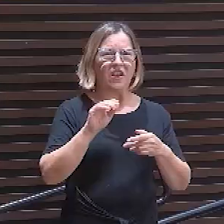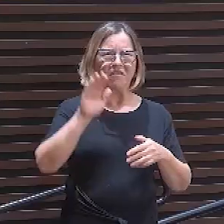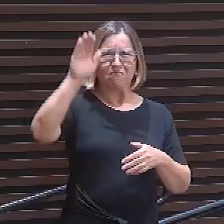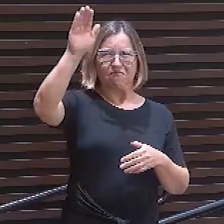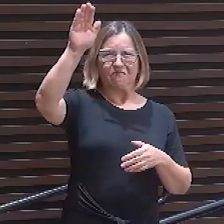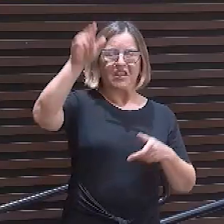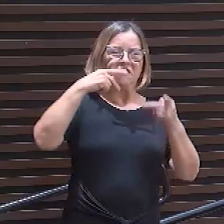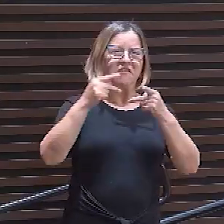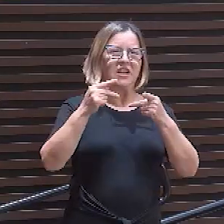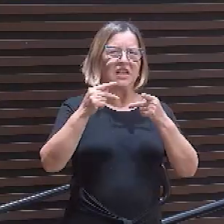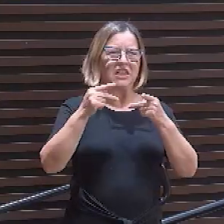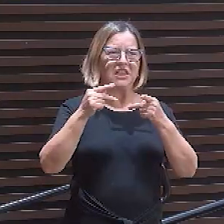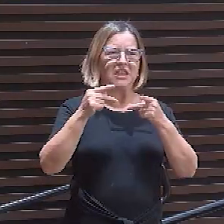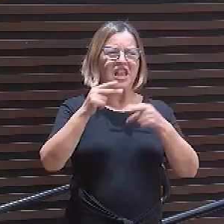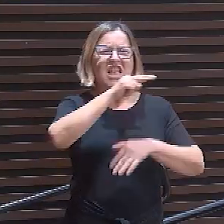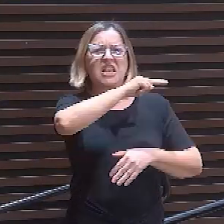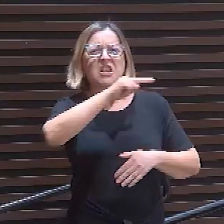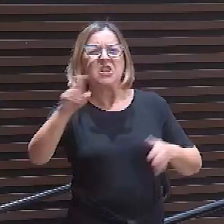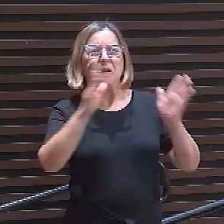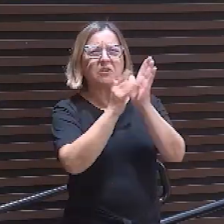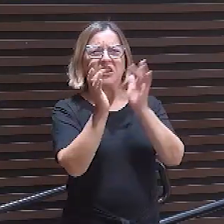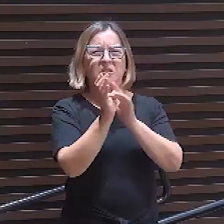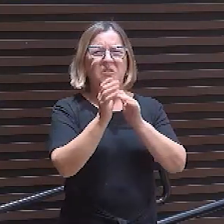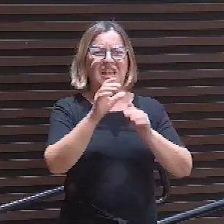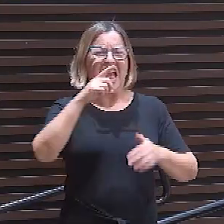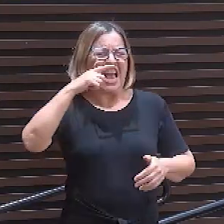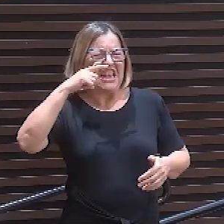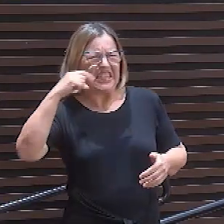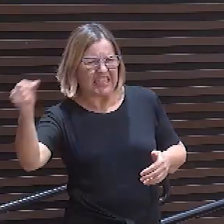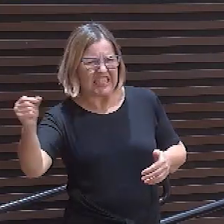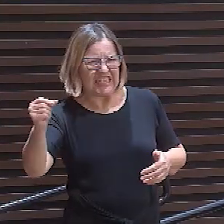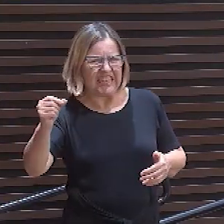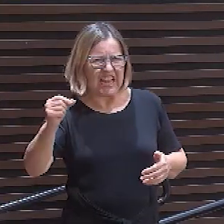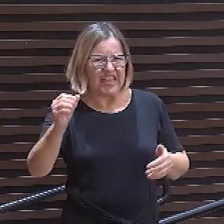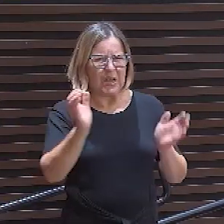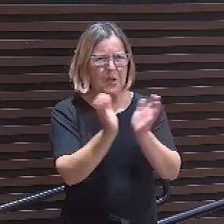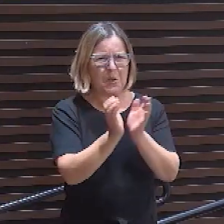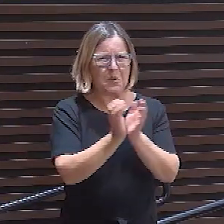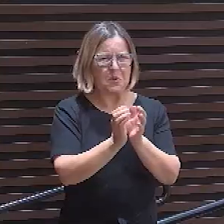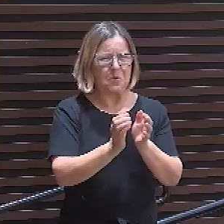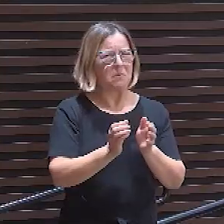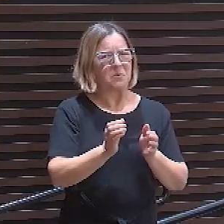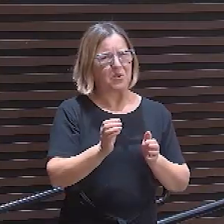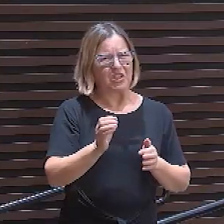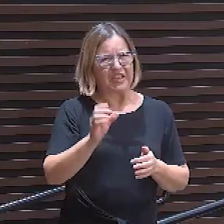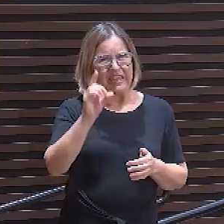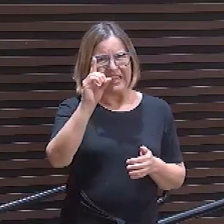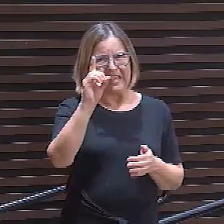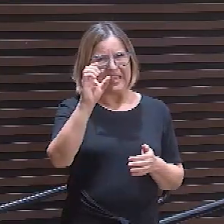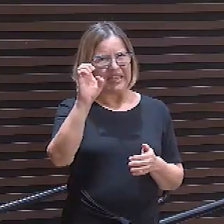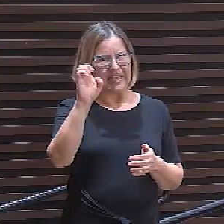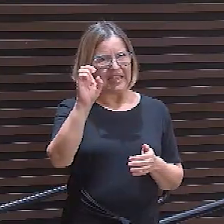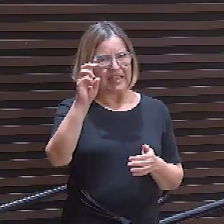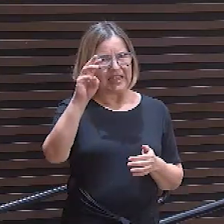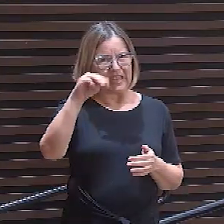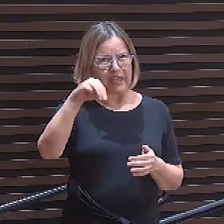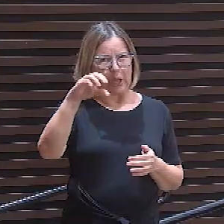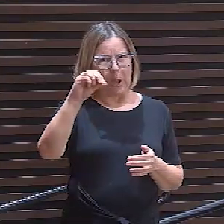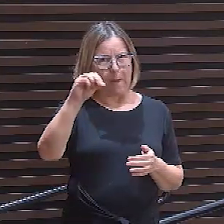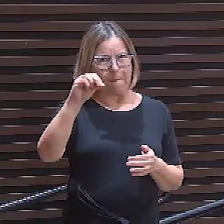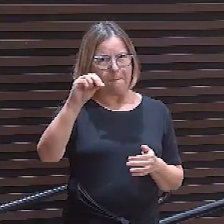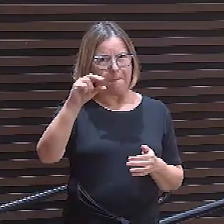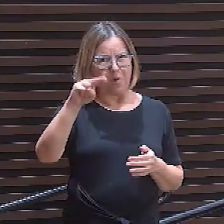saia demônios malignos desse jovem. Não precisa gritar, não precisa